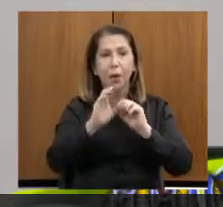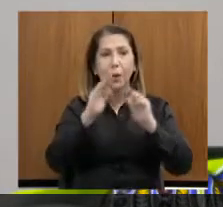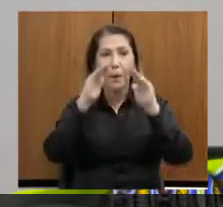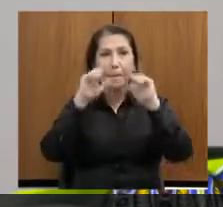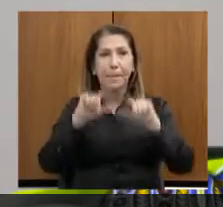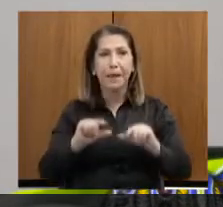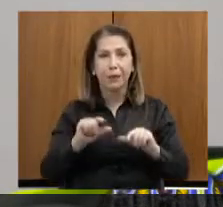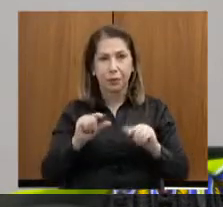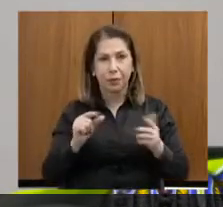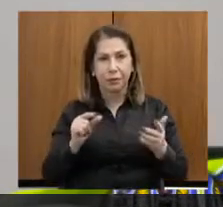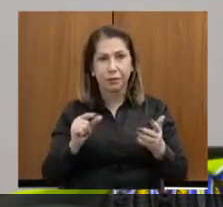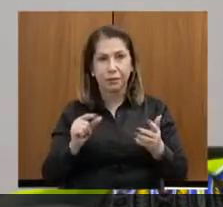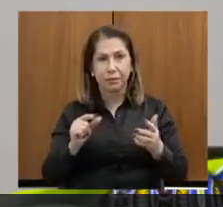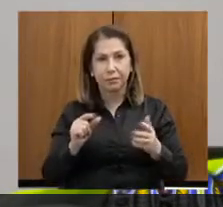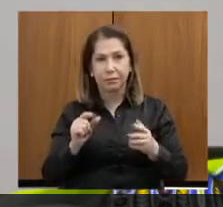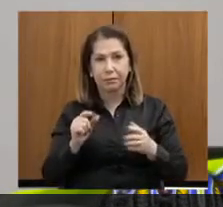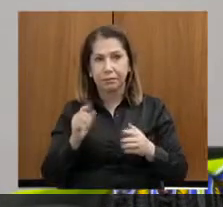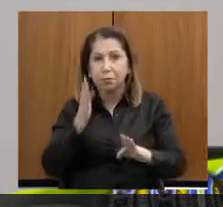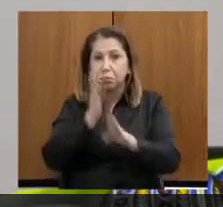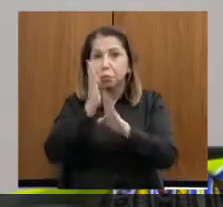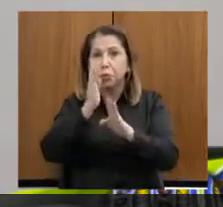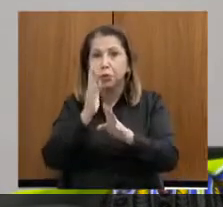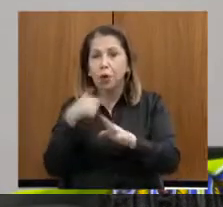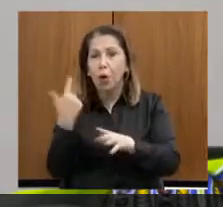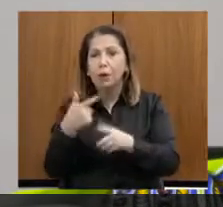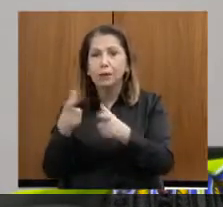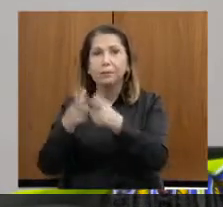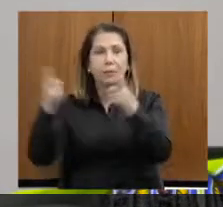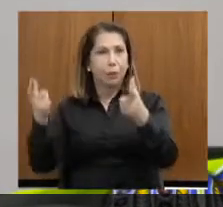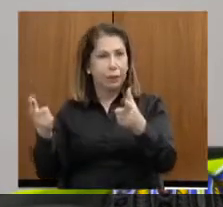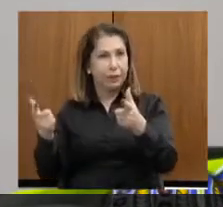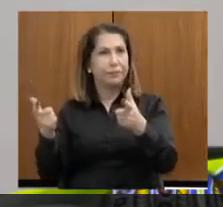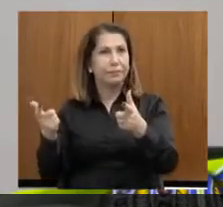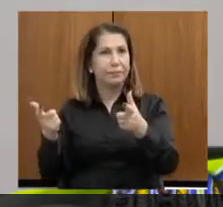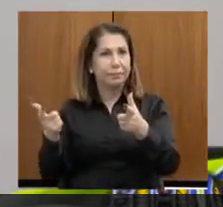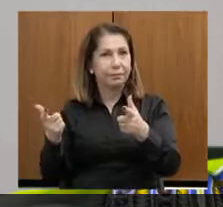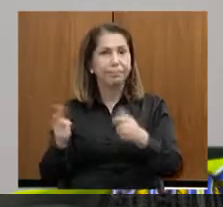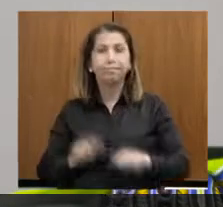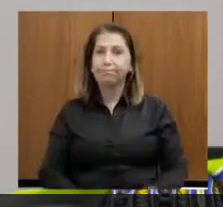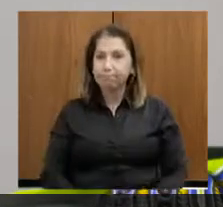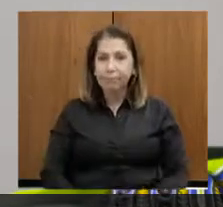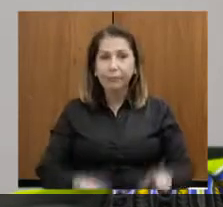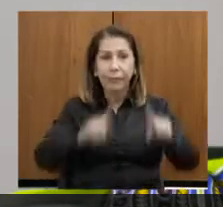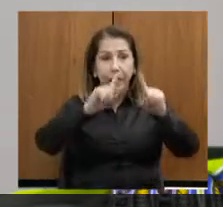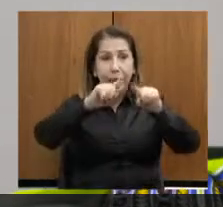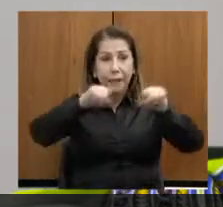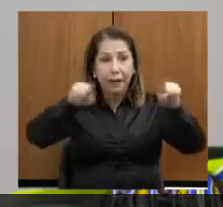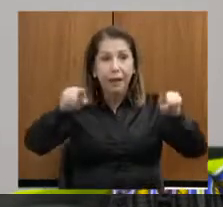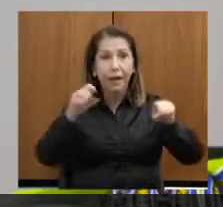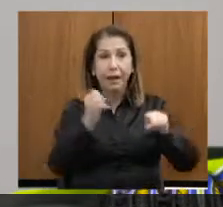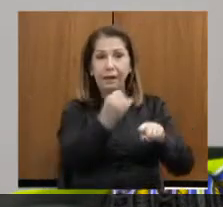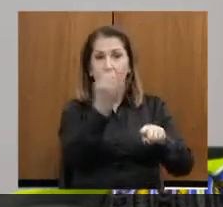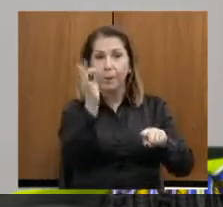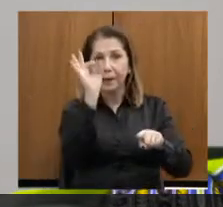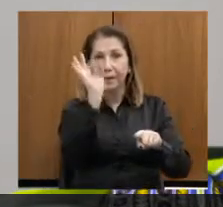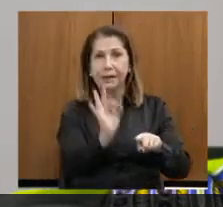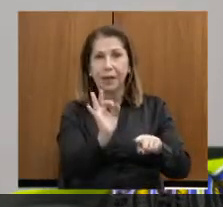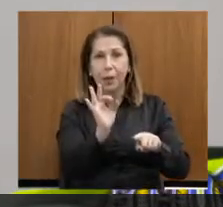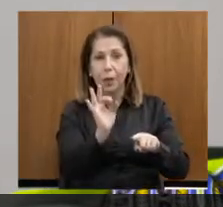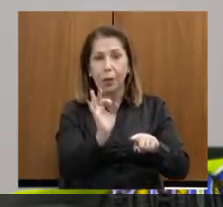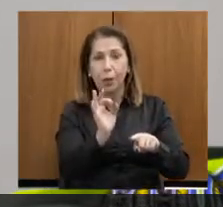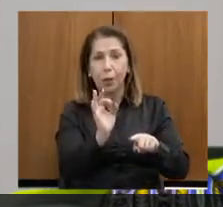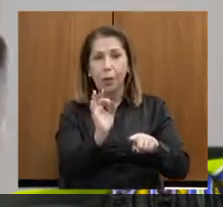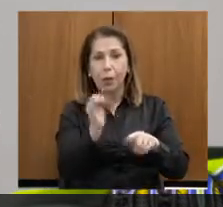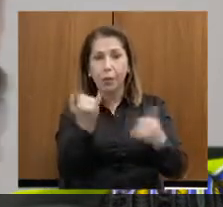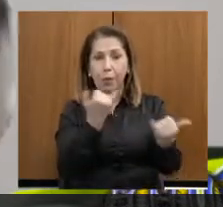outra coisa e os dados é um desafio para nós tem muitas casas